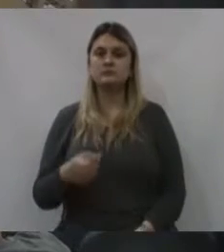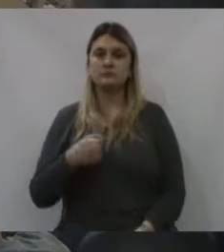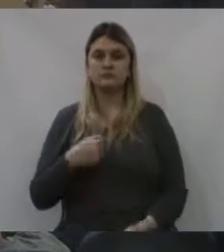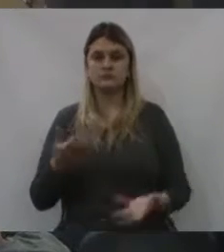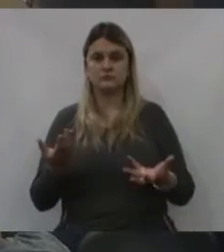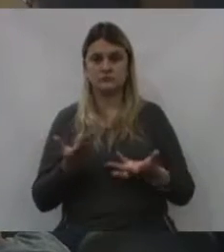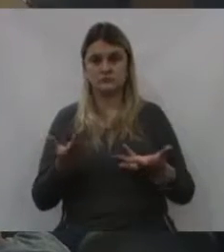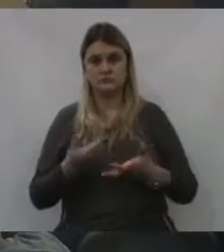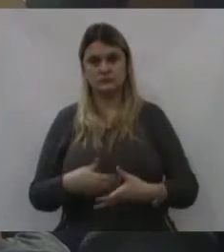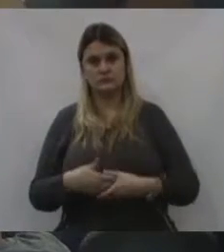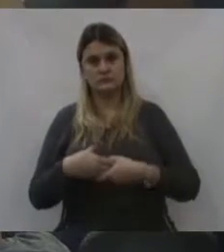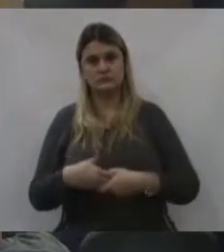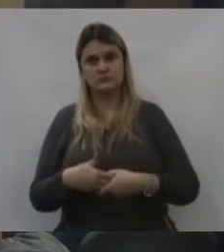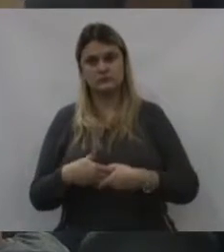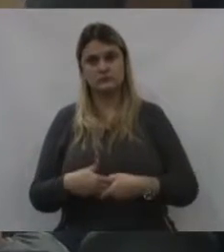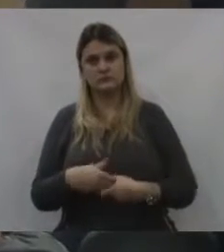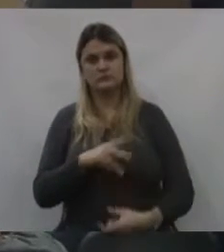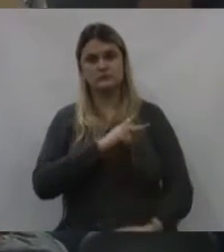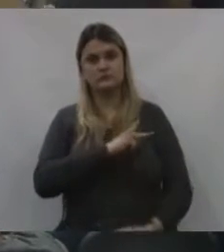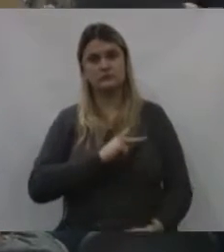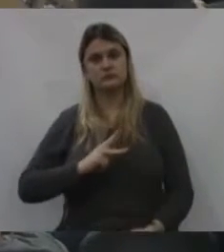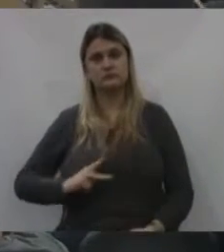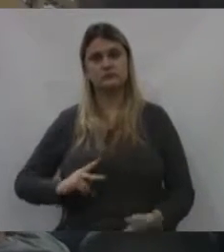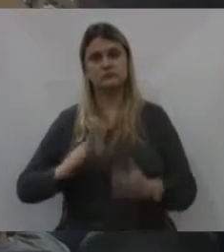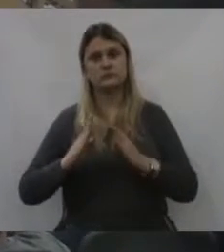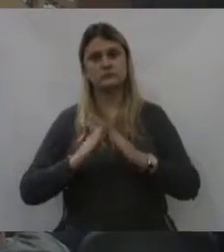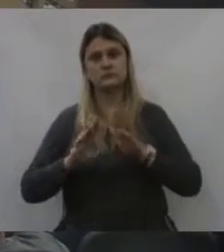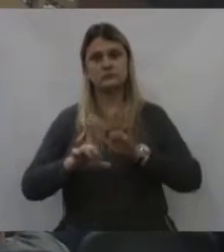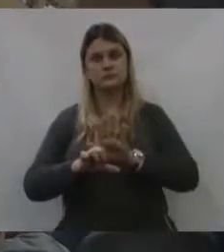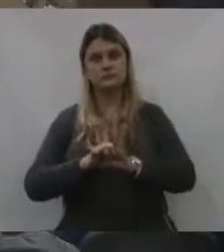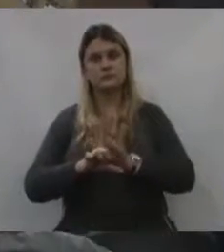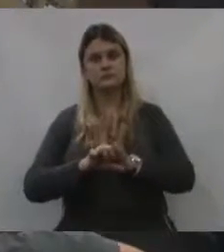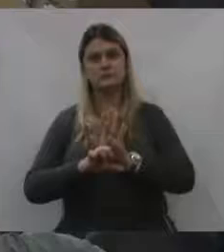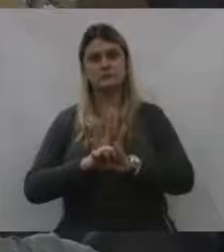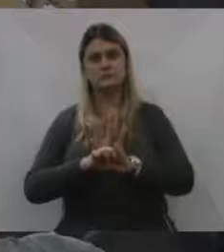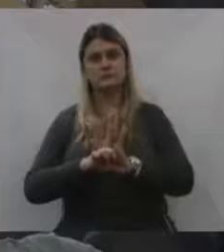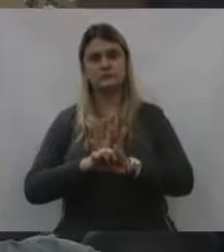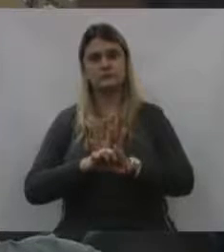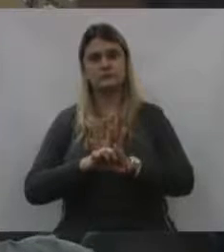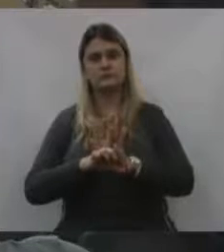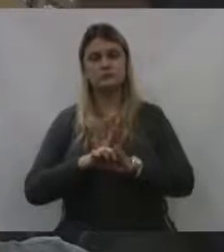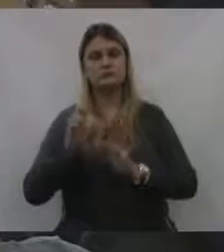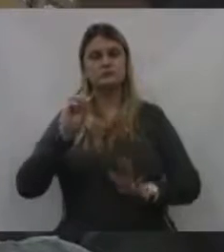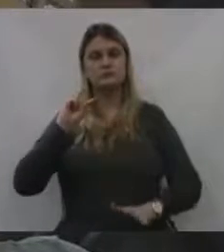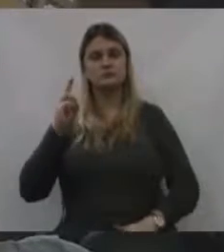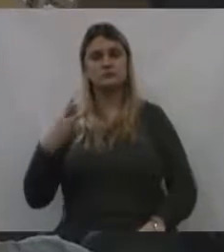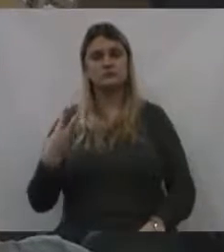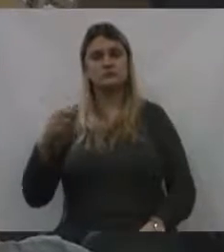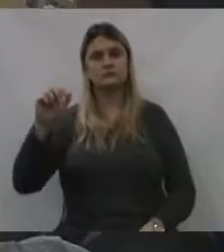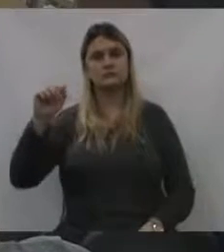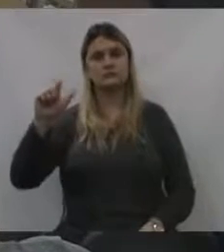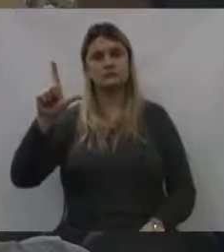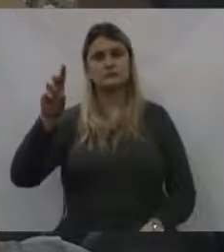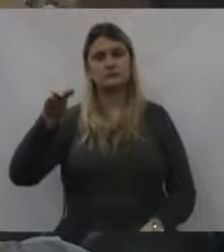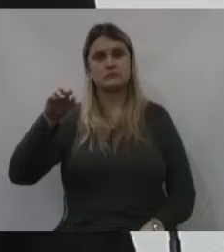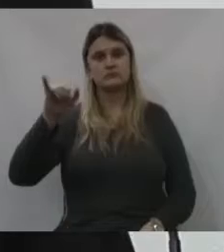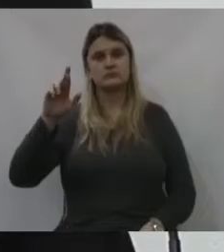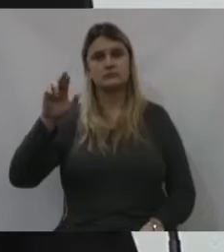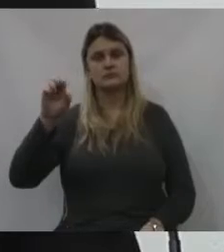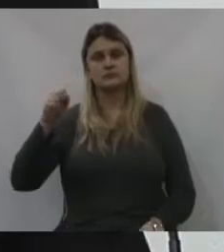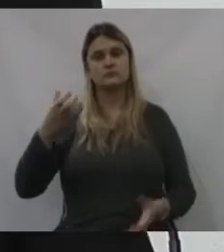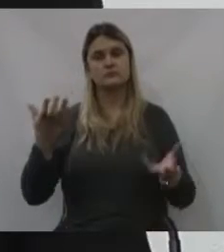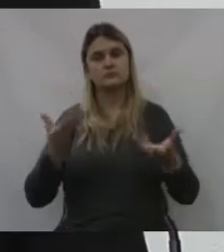Eu quero cumprimentar ao presidente desta Casa Legislativa, o vereador Almir